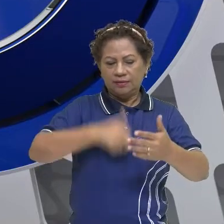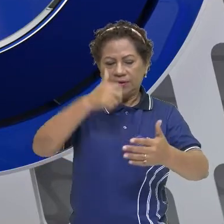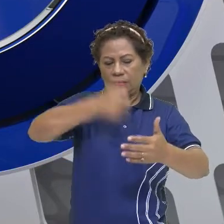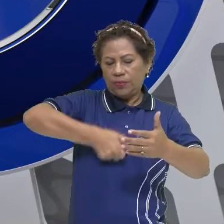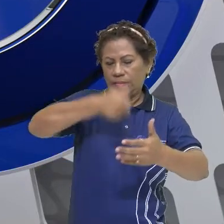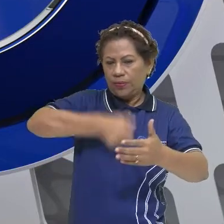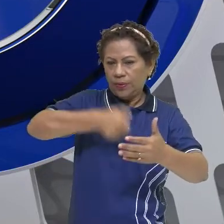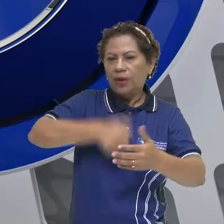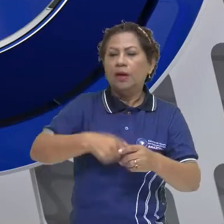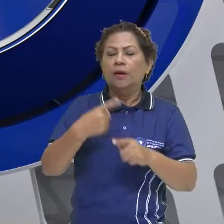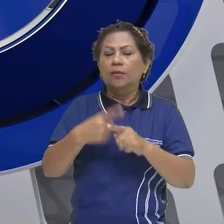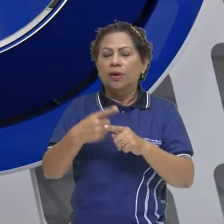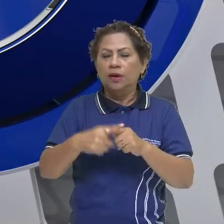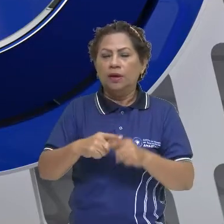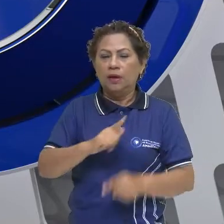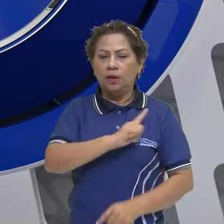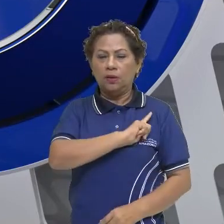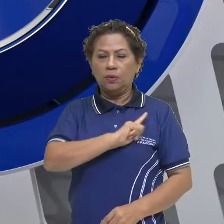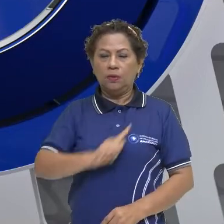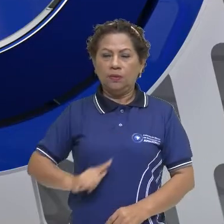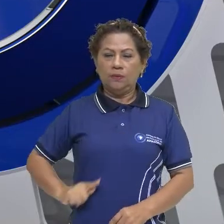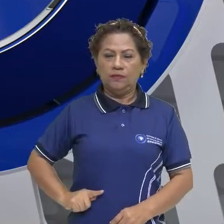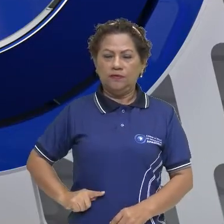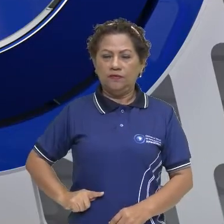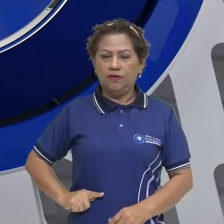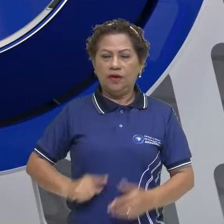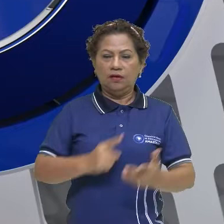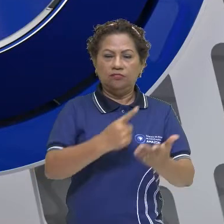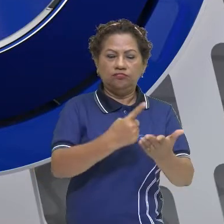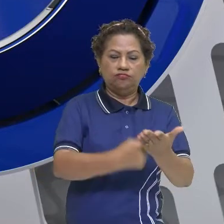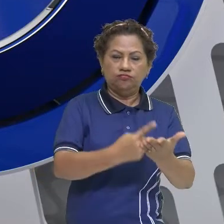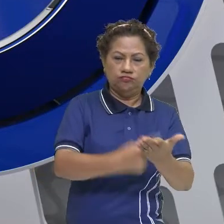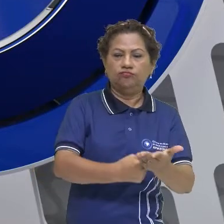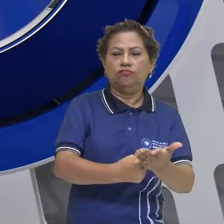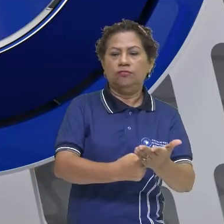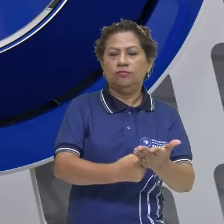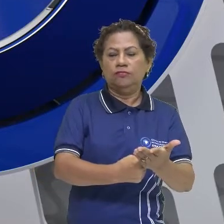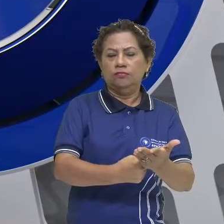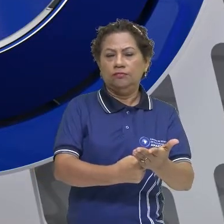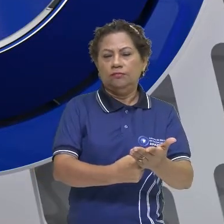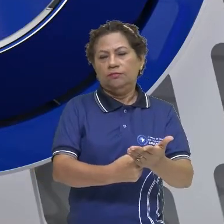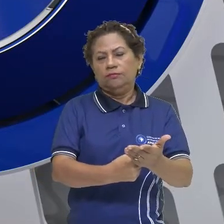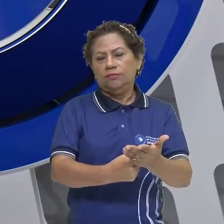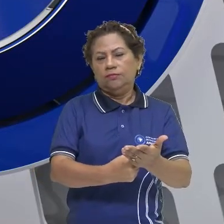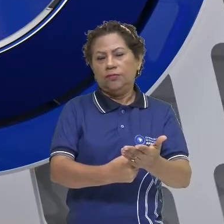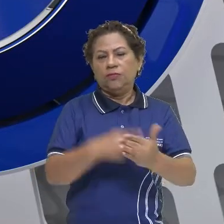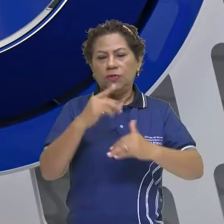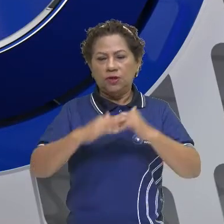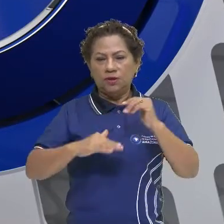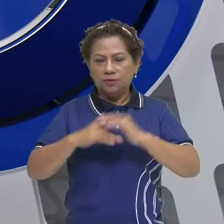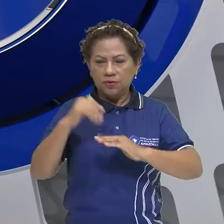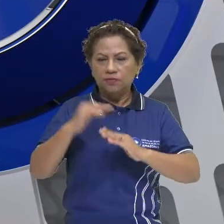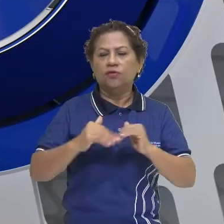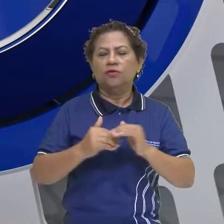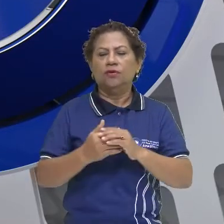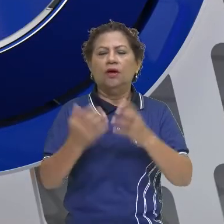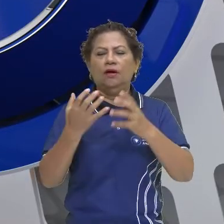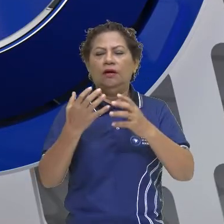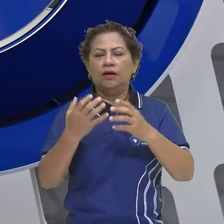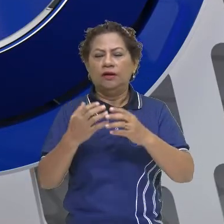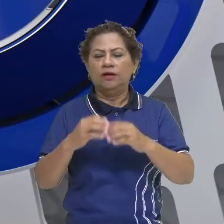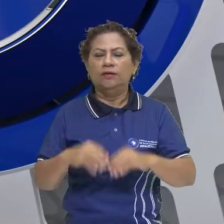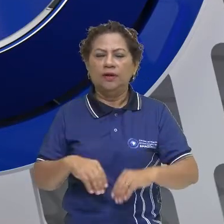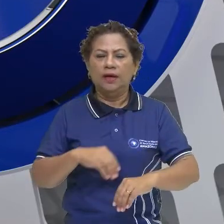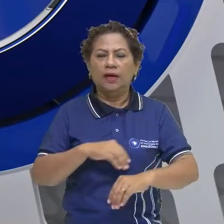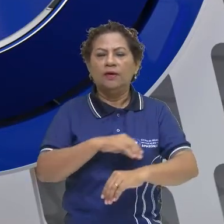o governo convidou, né, chamou esses grafiteiros e explicou que queria, né, uma decoração